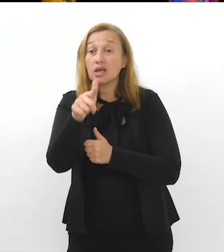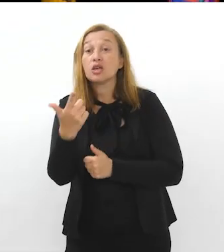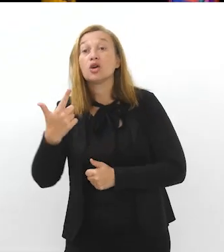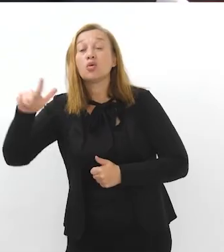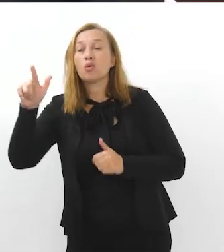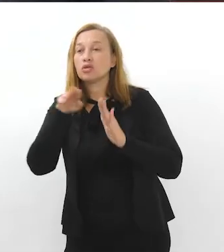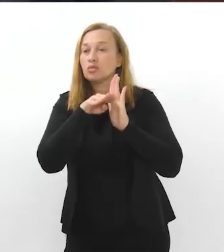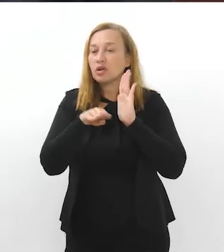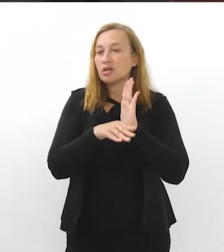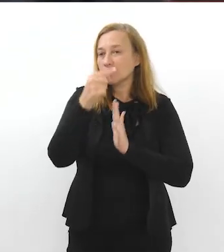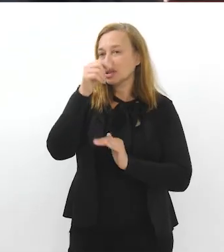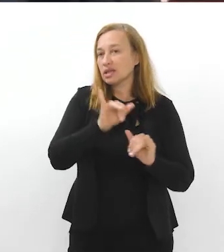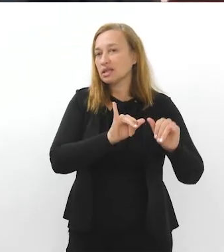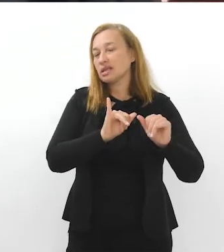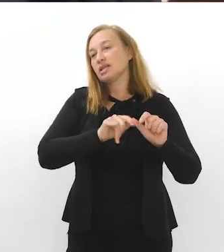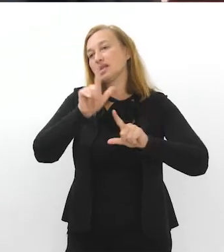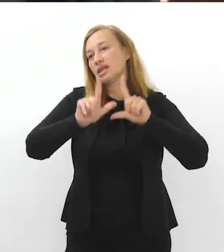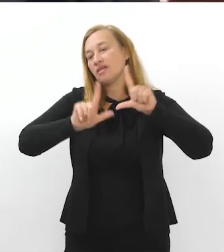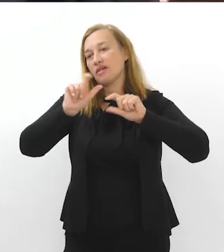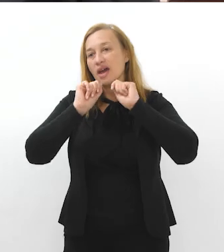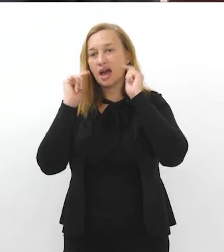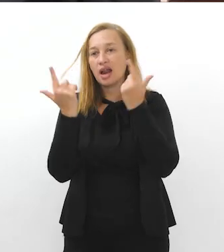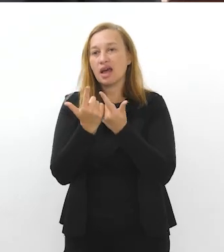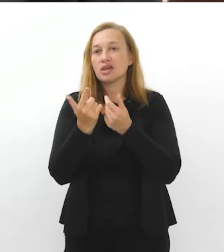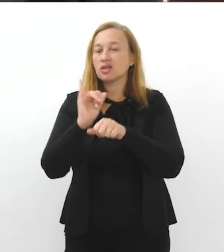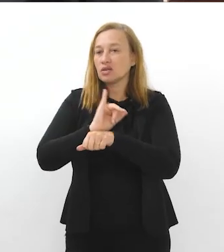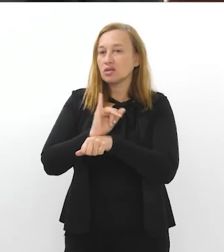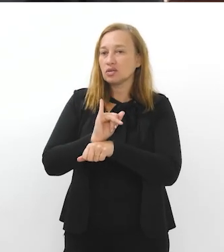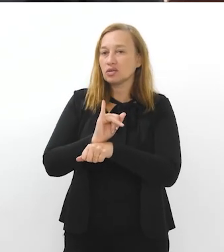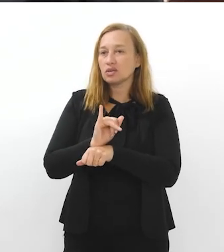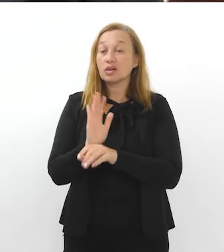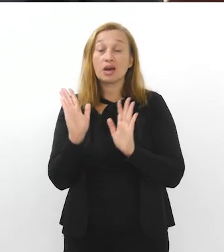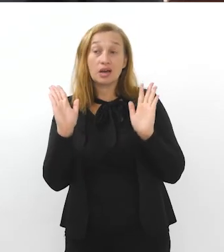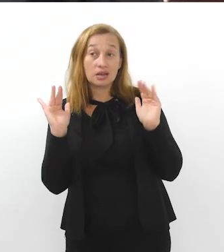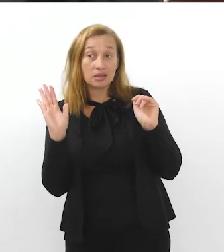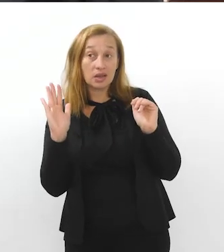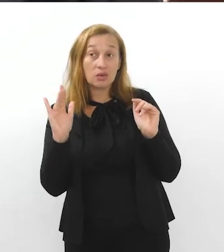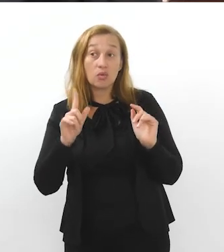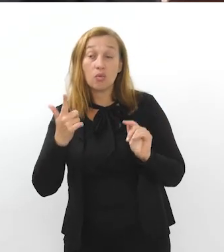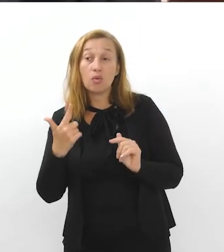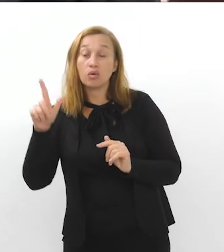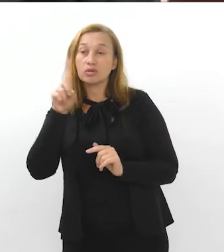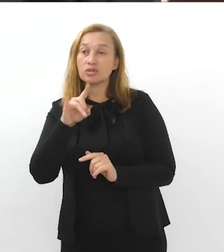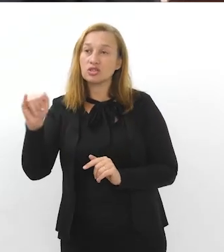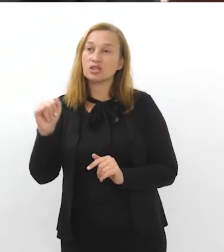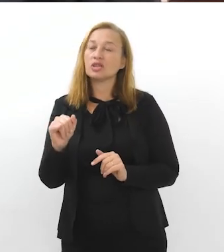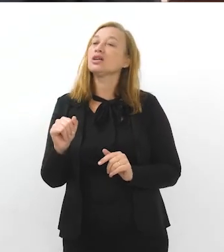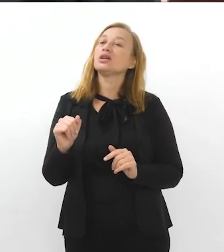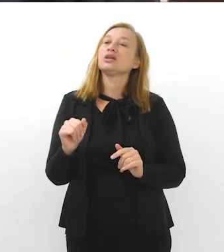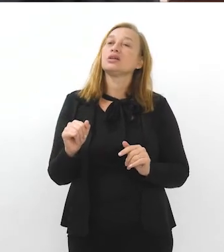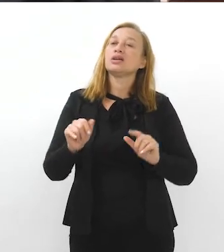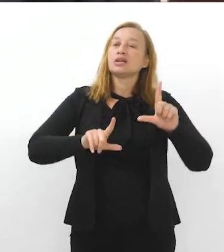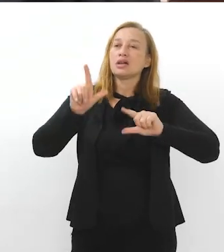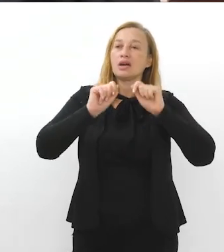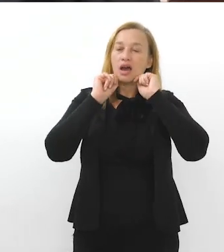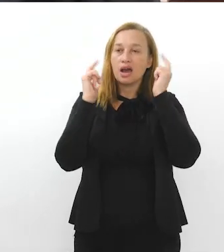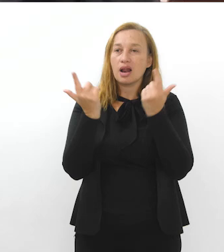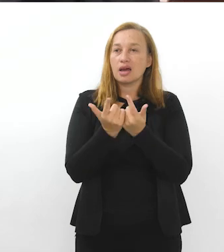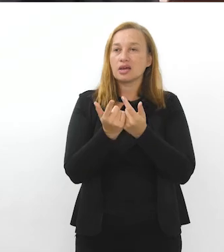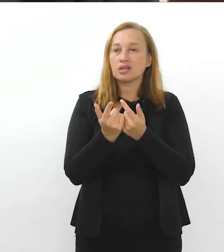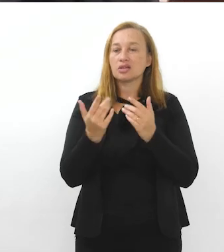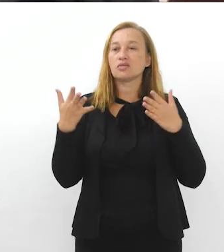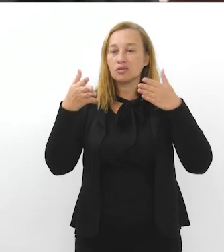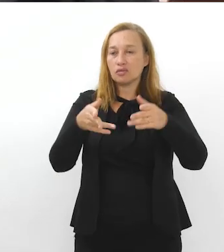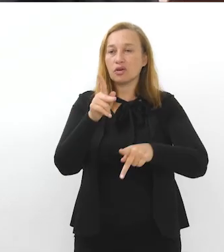Muito obrigado. E assim encerramos o programa Perfil com a talentosa Maria Gorete Chagas. Você pode acompanhar esse e outros programas da